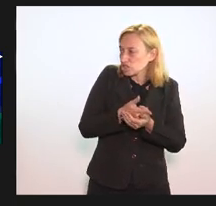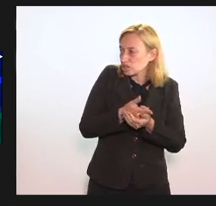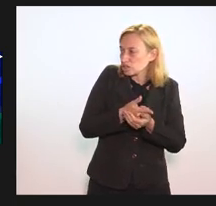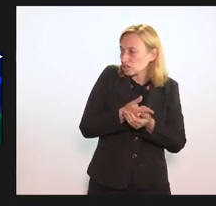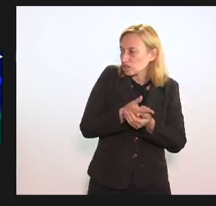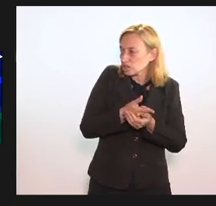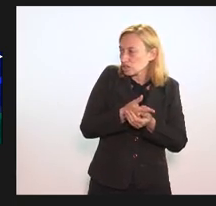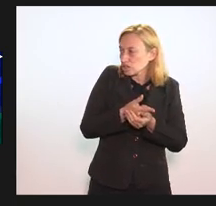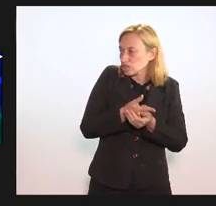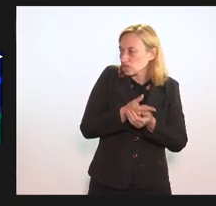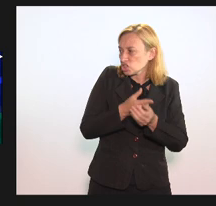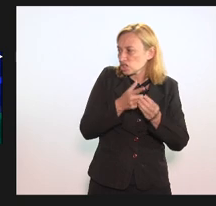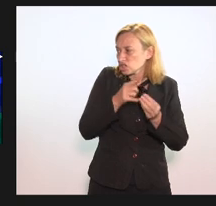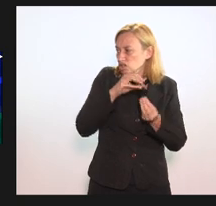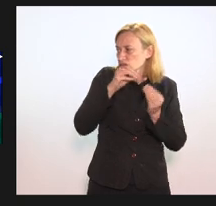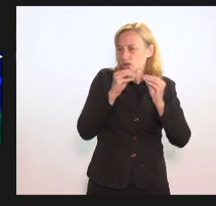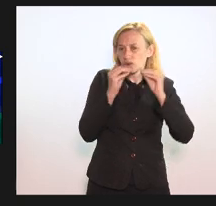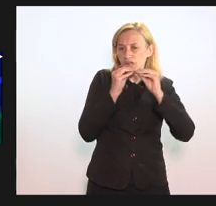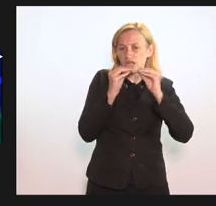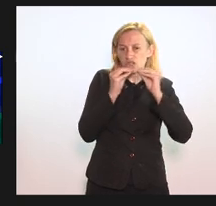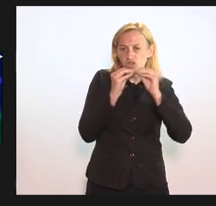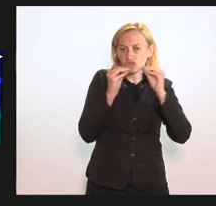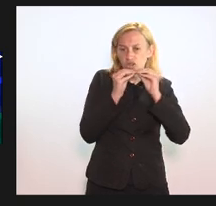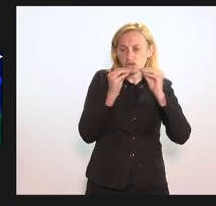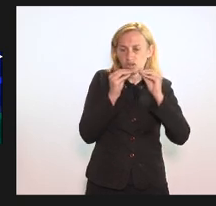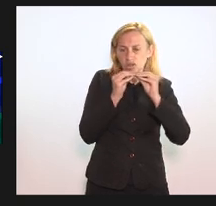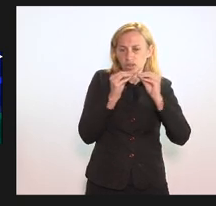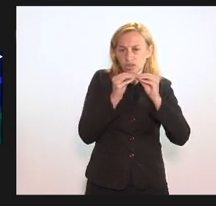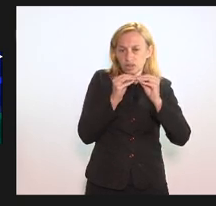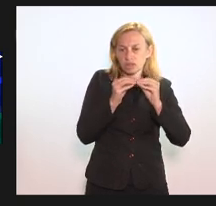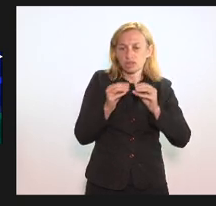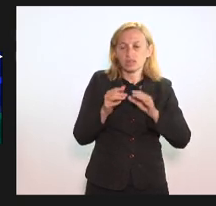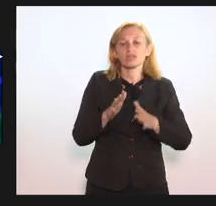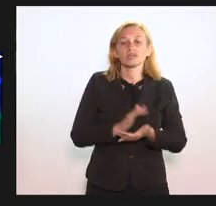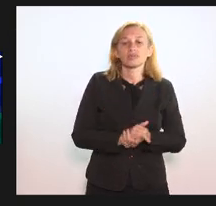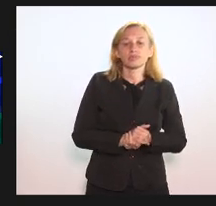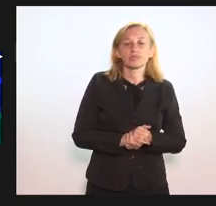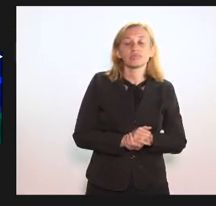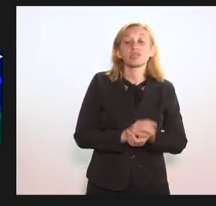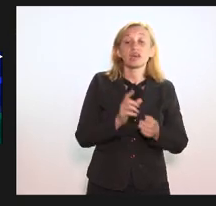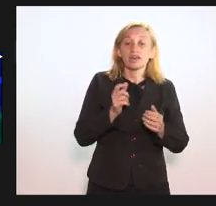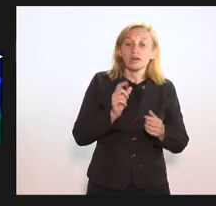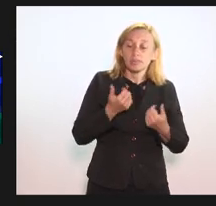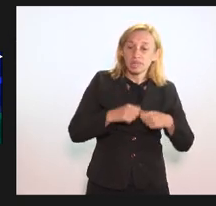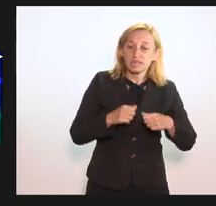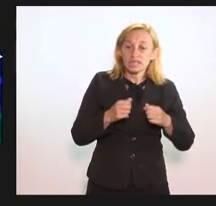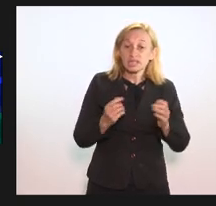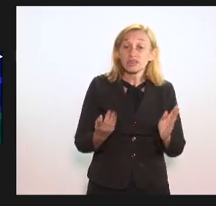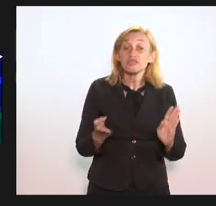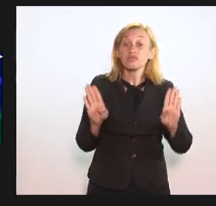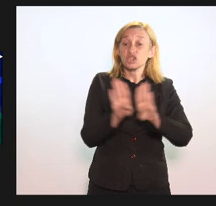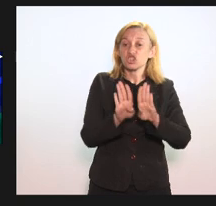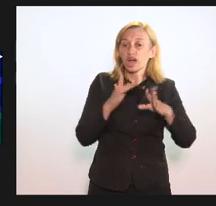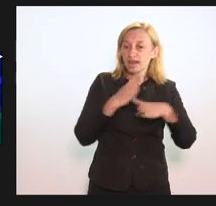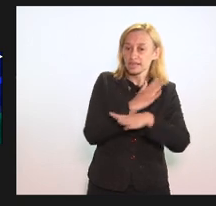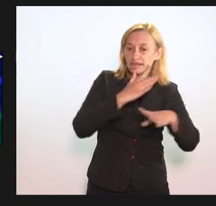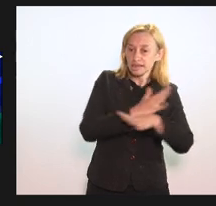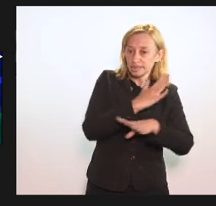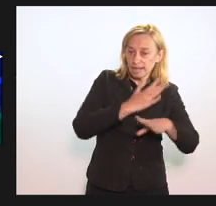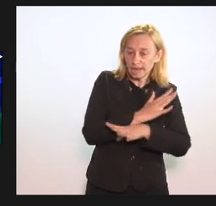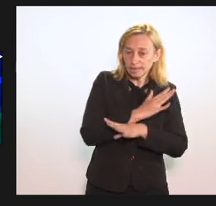tem que fechar as as entradas das cidades criar as barreiras sanitárias